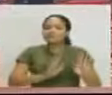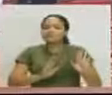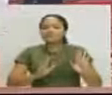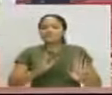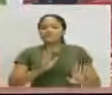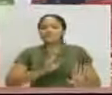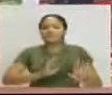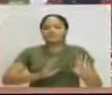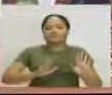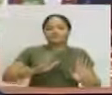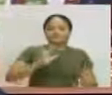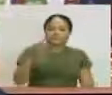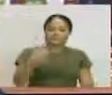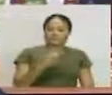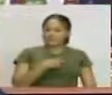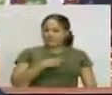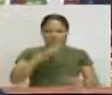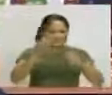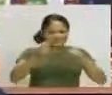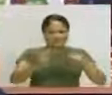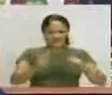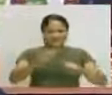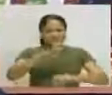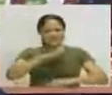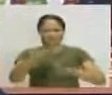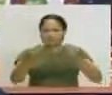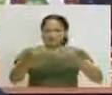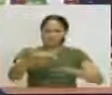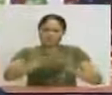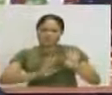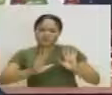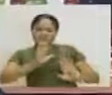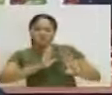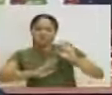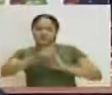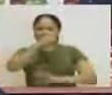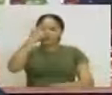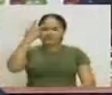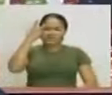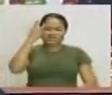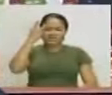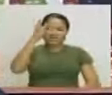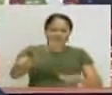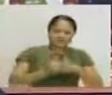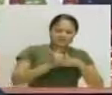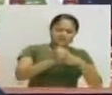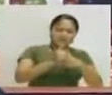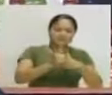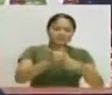Nós precisamos ter muito cuidado com as pessoas que nós colocamos para nos representar, para guiar esse país,